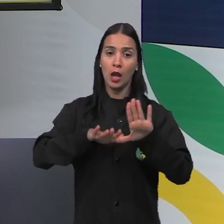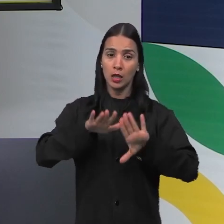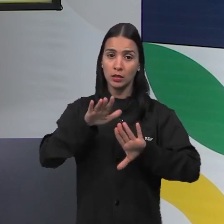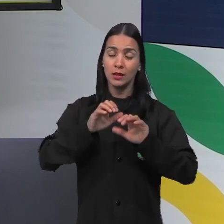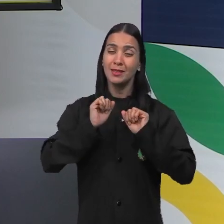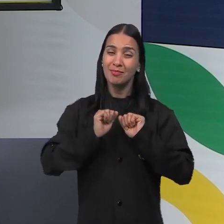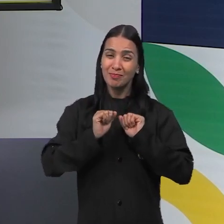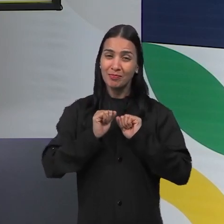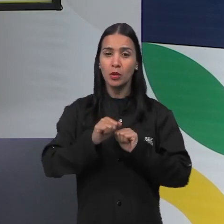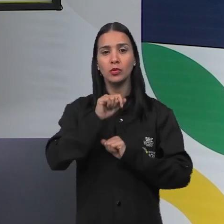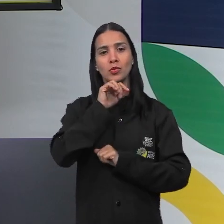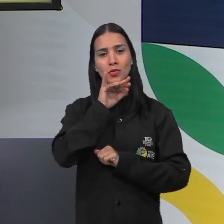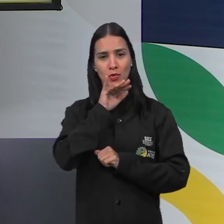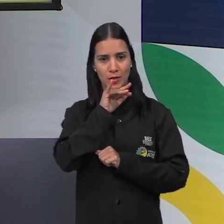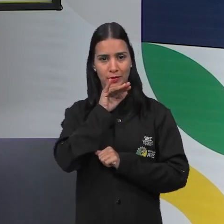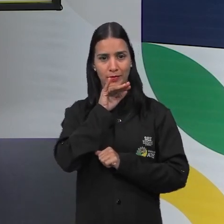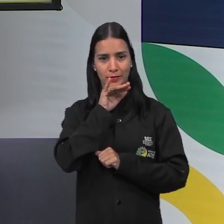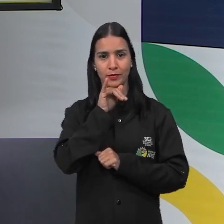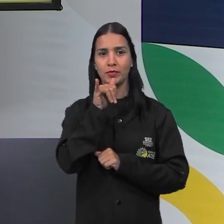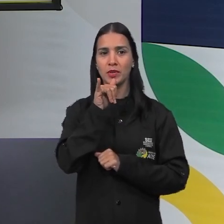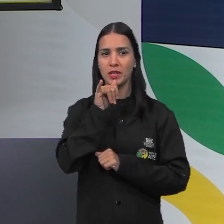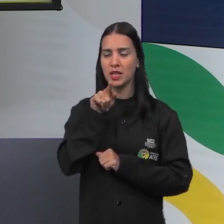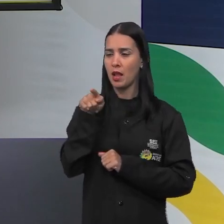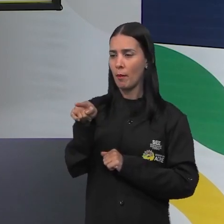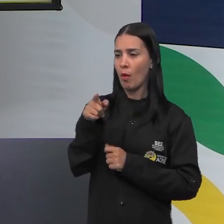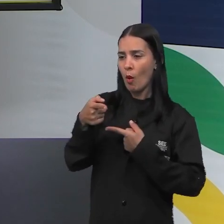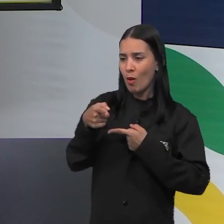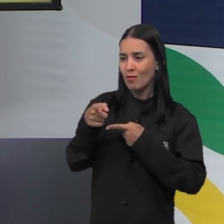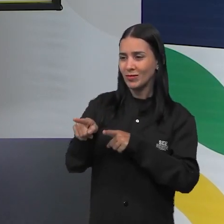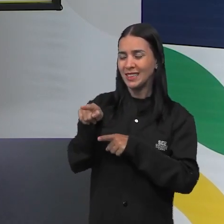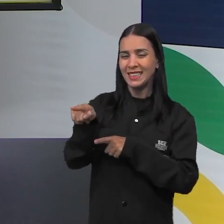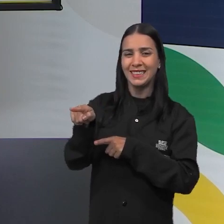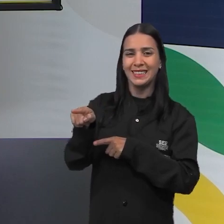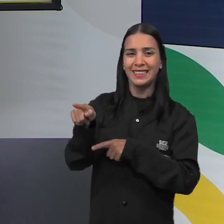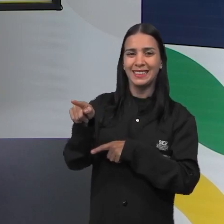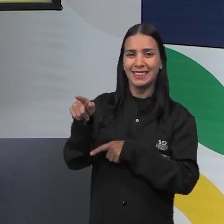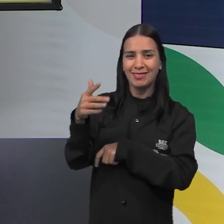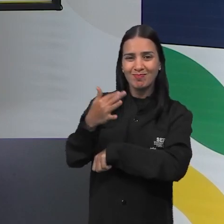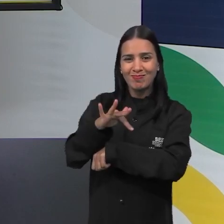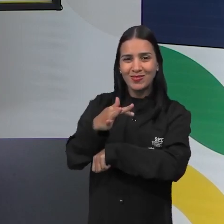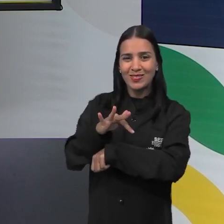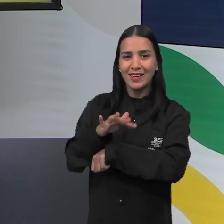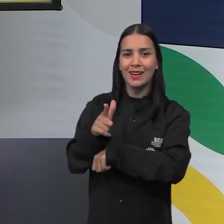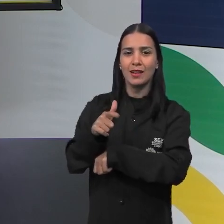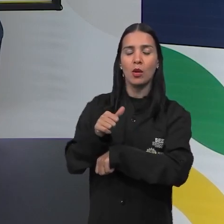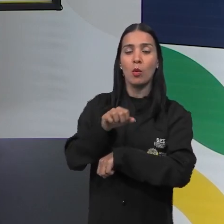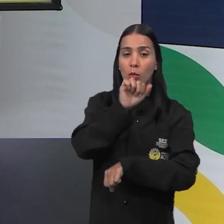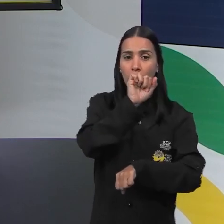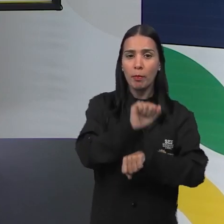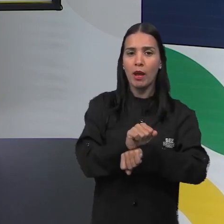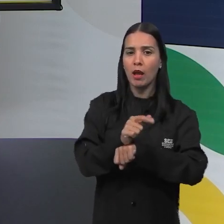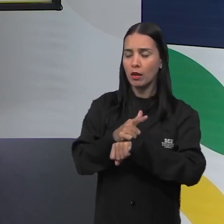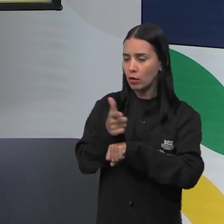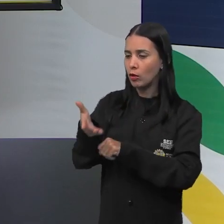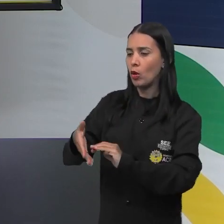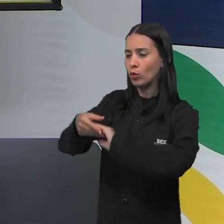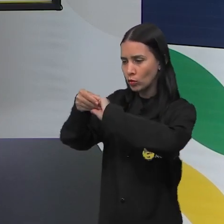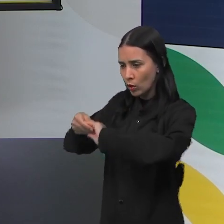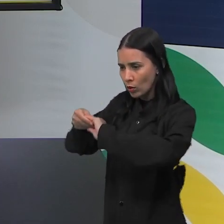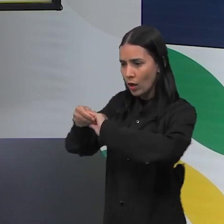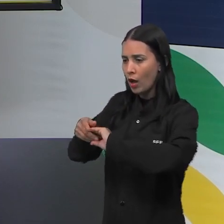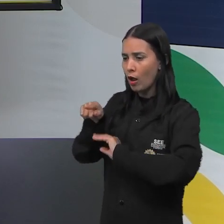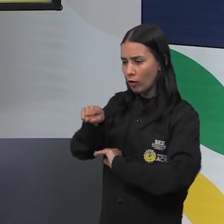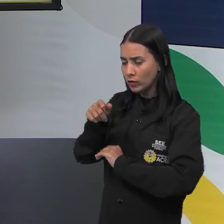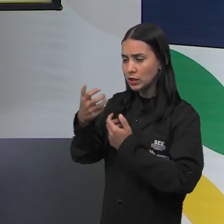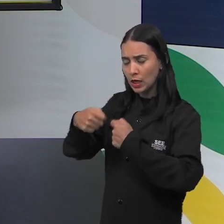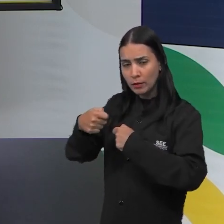concretizam. Machuquei um colega, tô nem aí, faz parte do jogo. Oh, posso te ajudar, amigo? Vamos lá, levanta. Preciso de um tempo